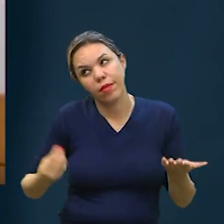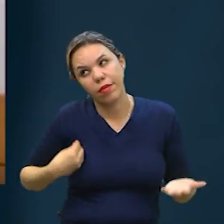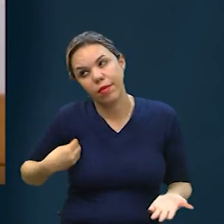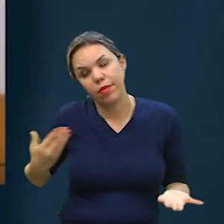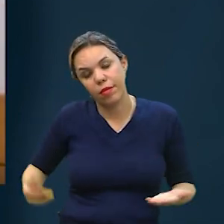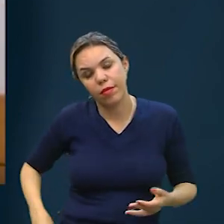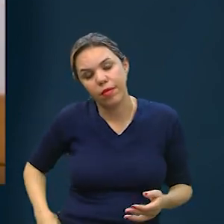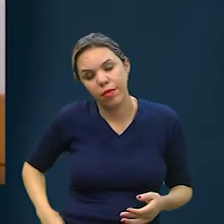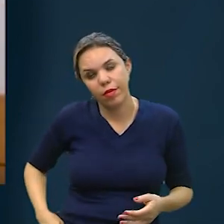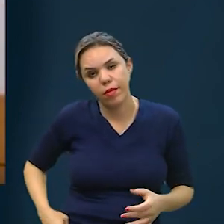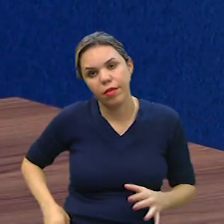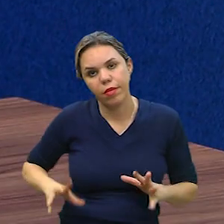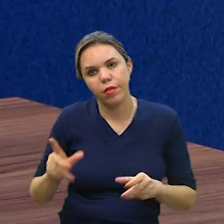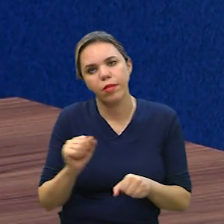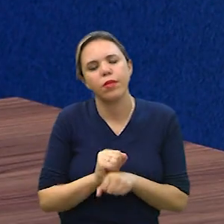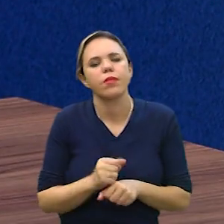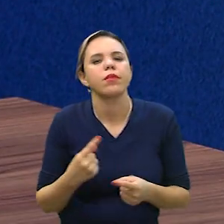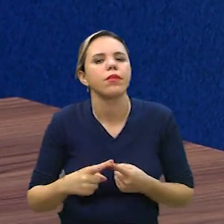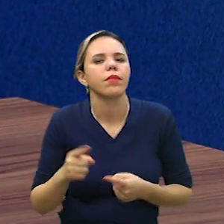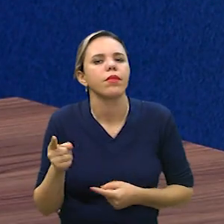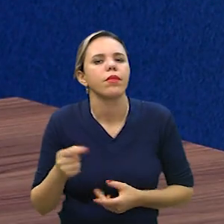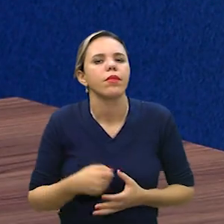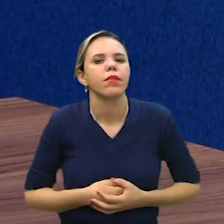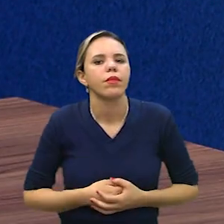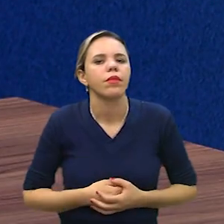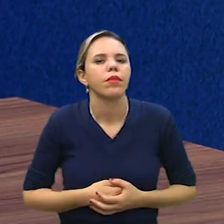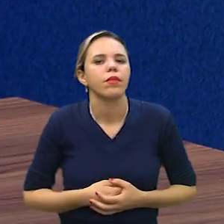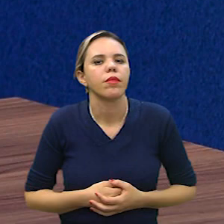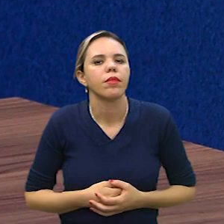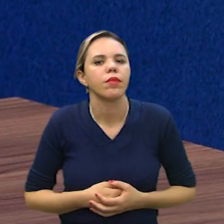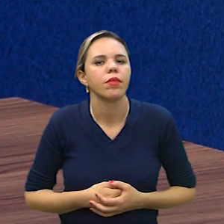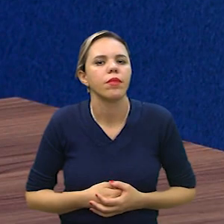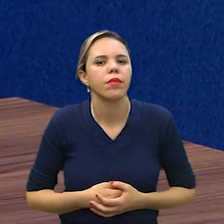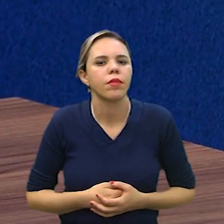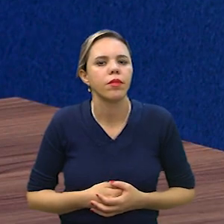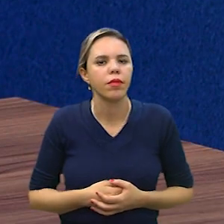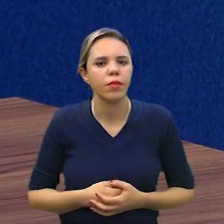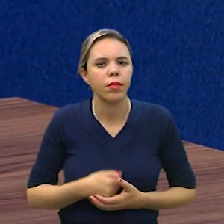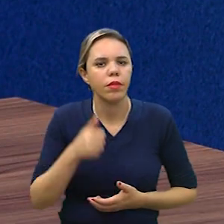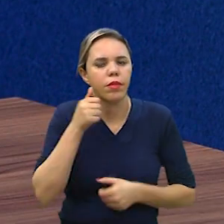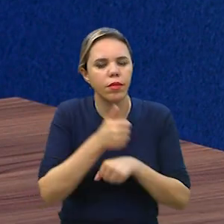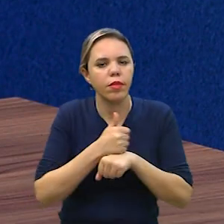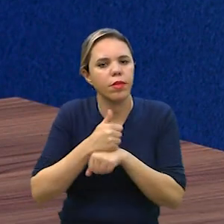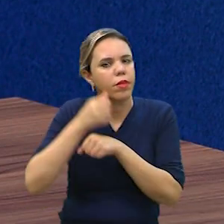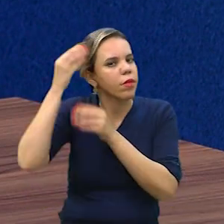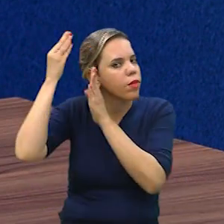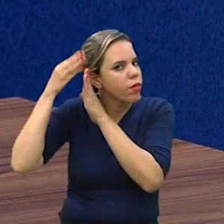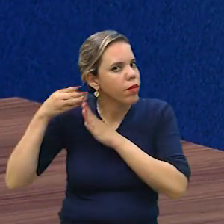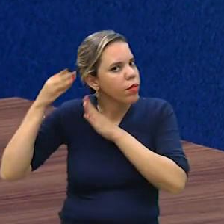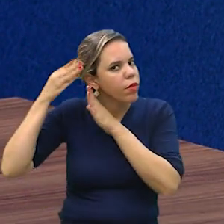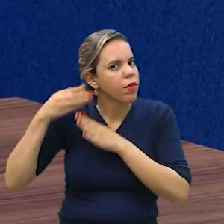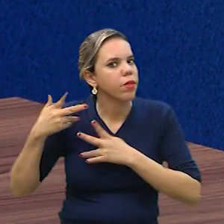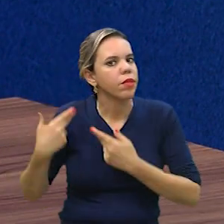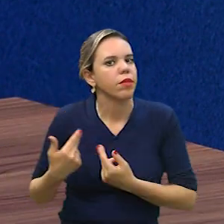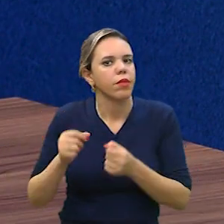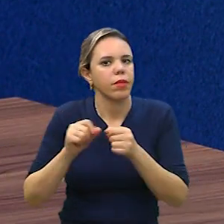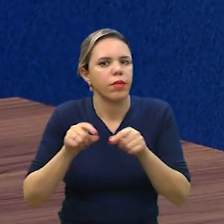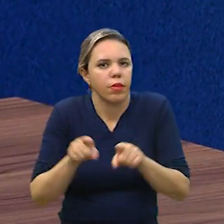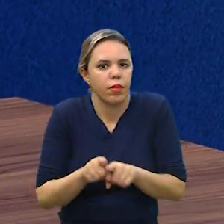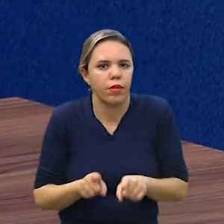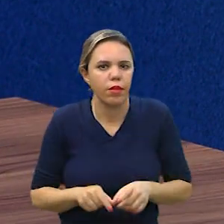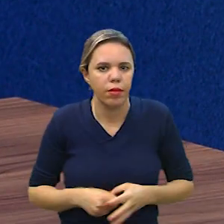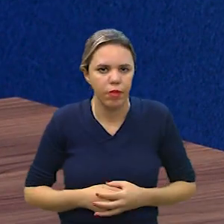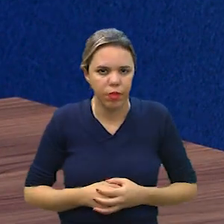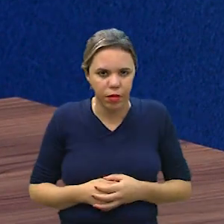fazer da minha vida agora que tudo parou. Até porque, Luciana, se não me engano, as cabeleireiras foi uma das